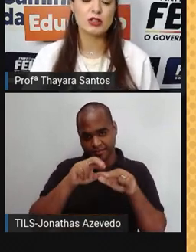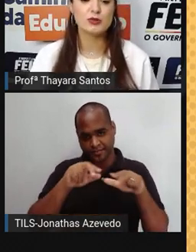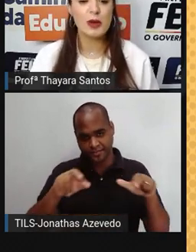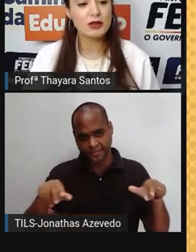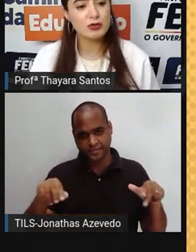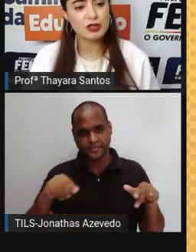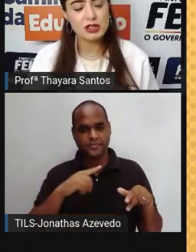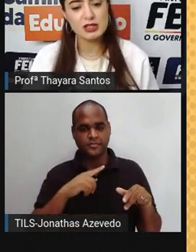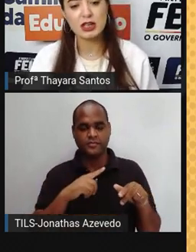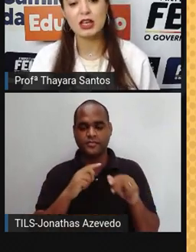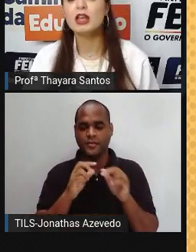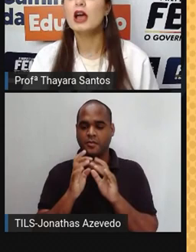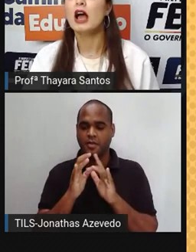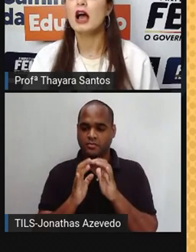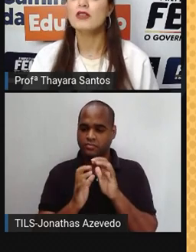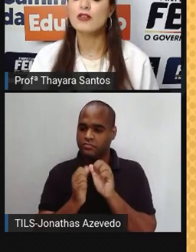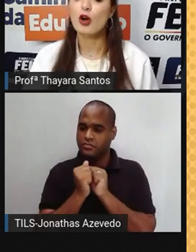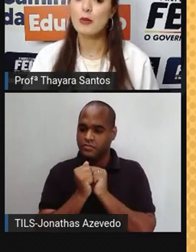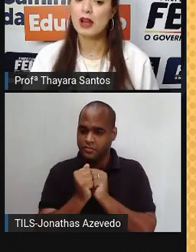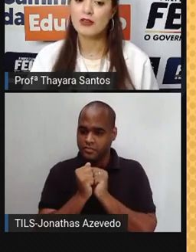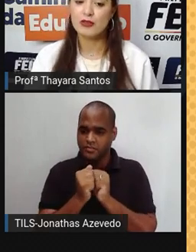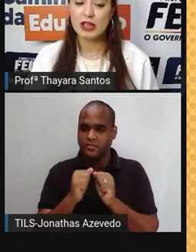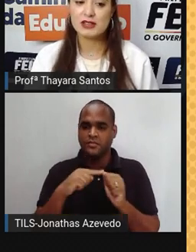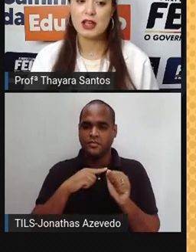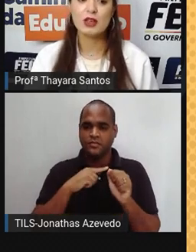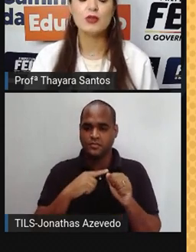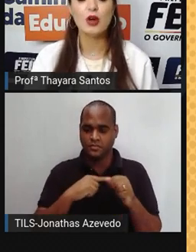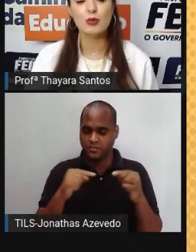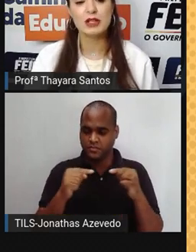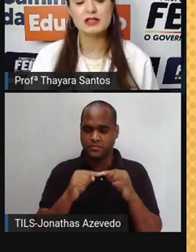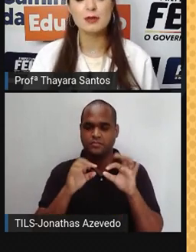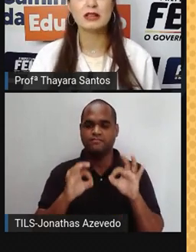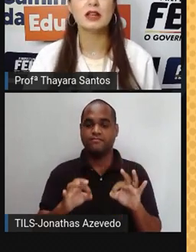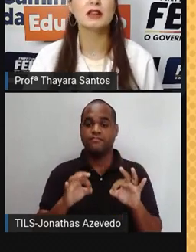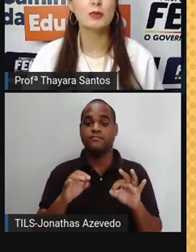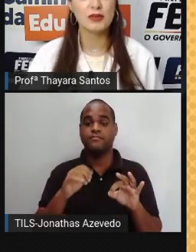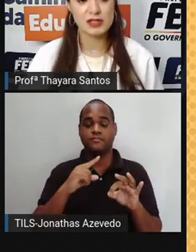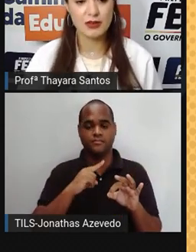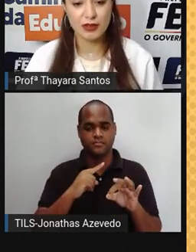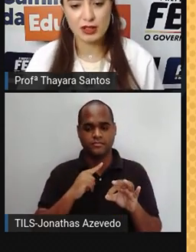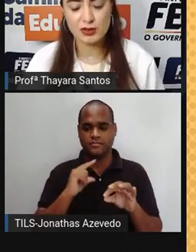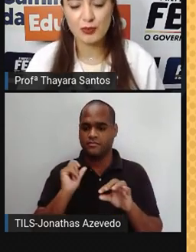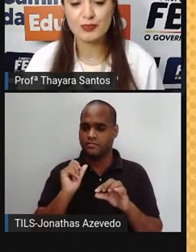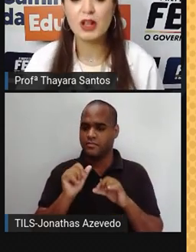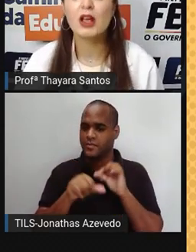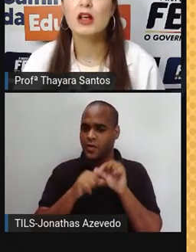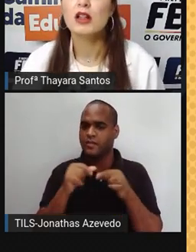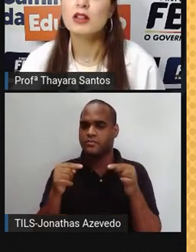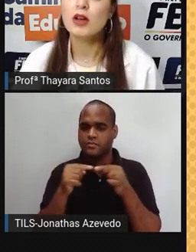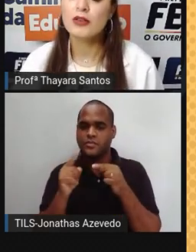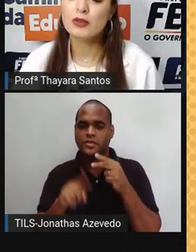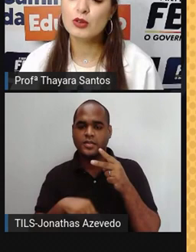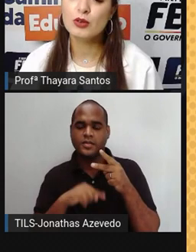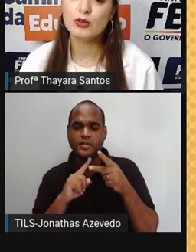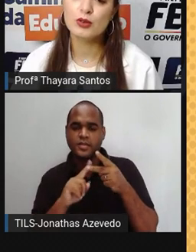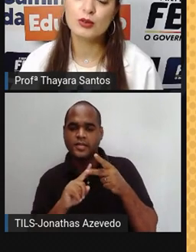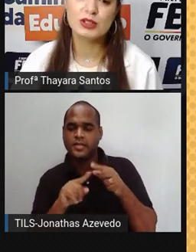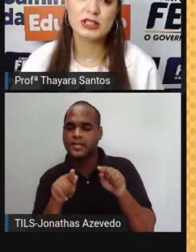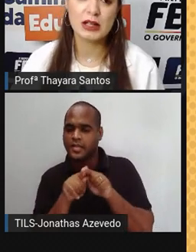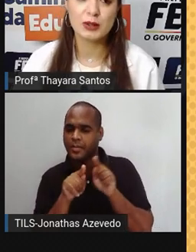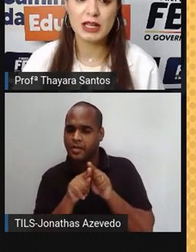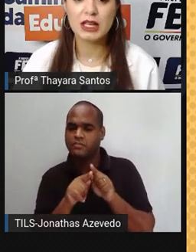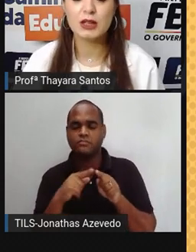moléculas todas bem juntinhas aqui a forma é fixa e o volume dessa matéria também vai ser fixo no